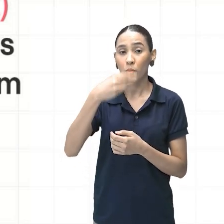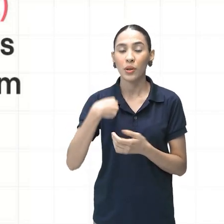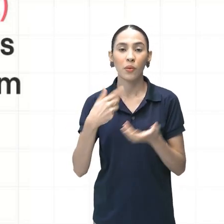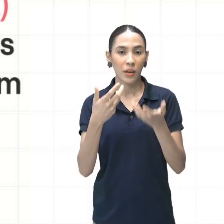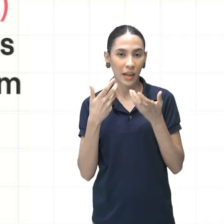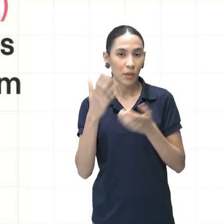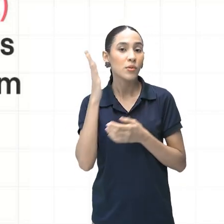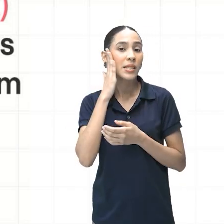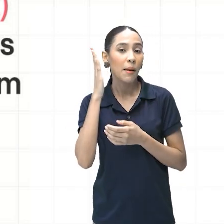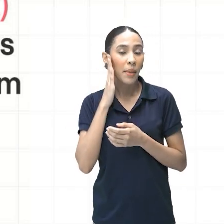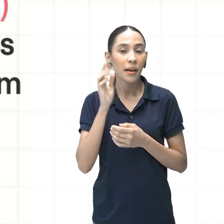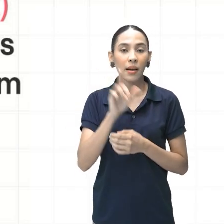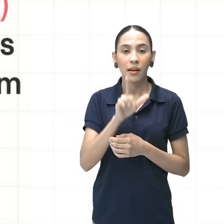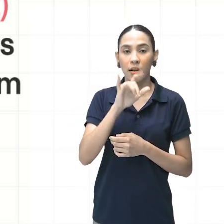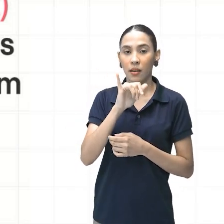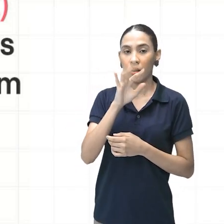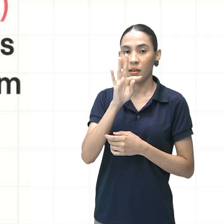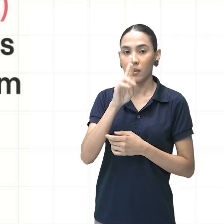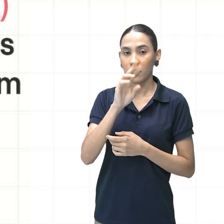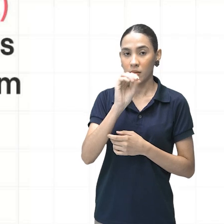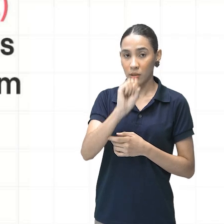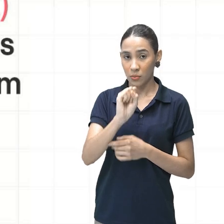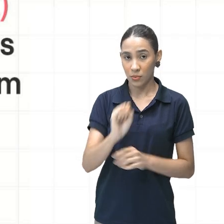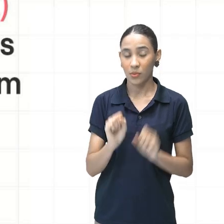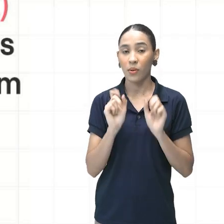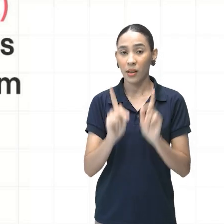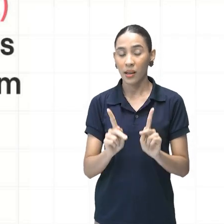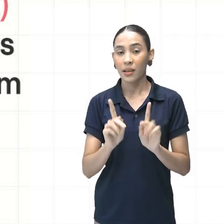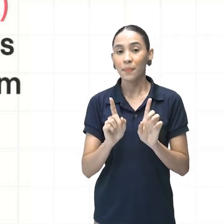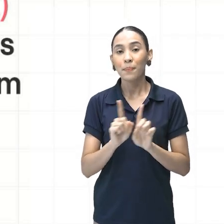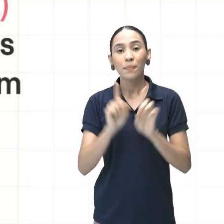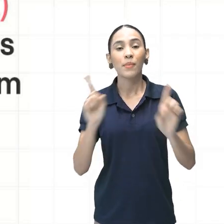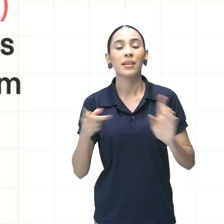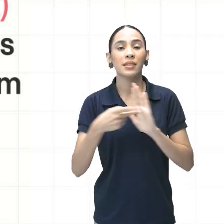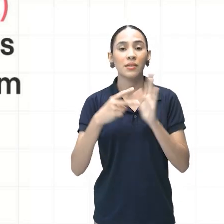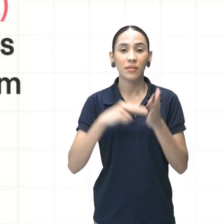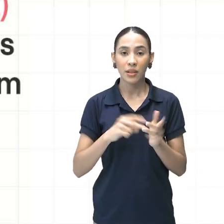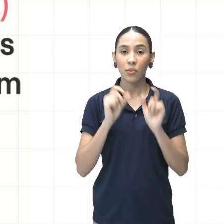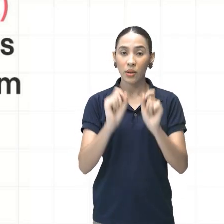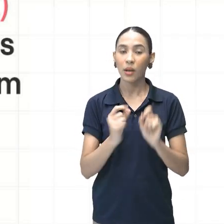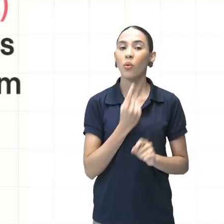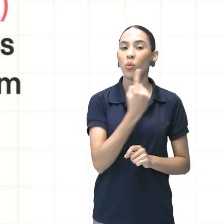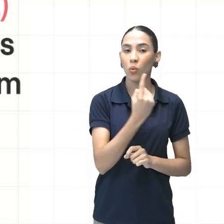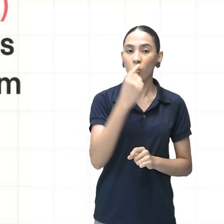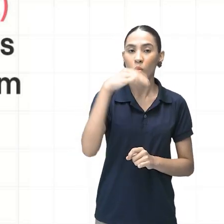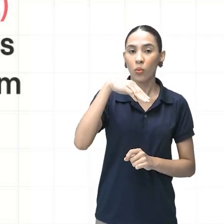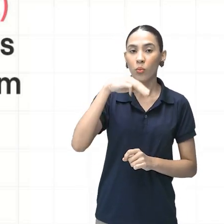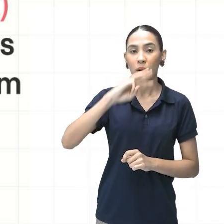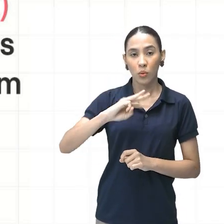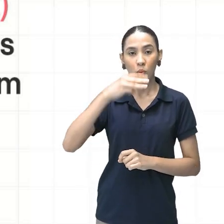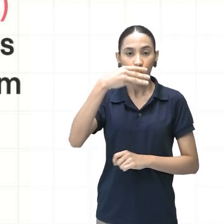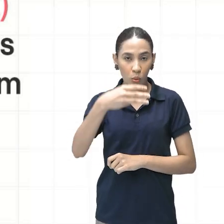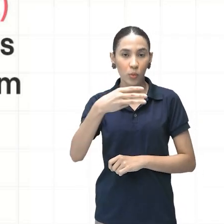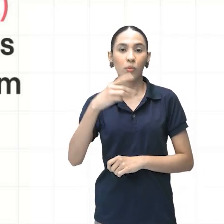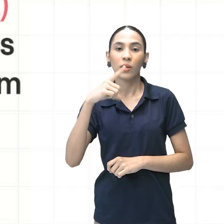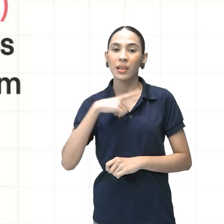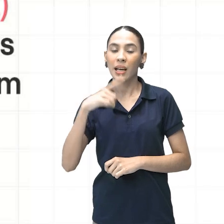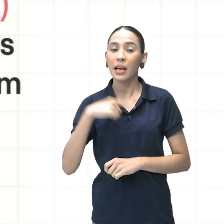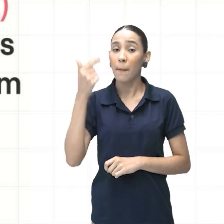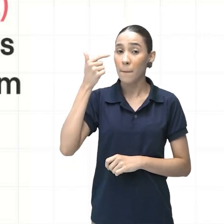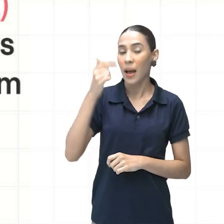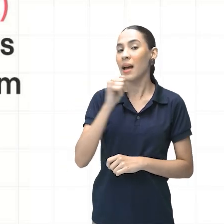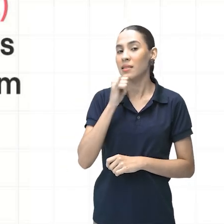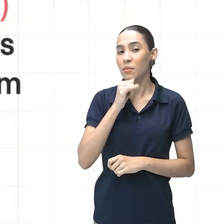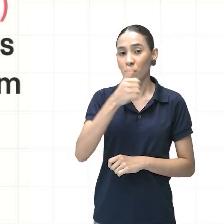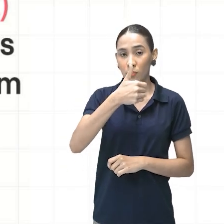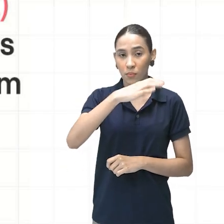saber em litros, beleza? Isso significa que 1 metro cúbico contém 1000 vezes o volume de 1 litro.